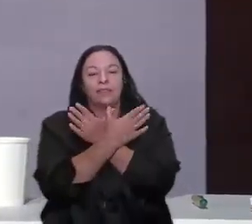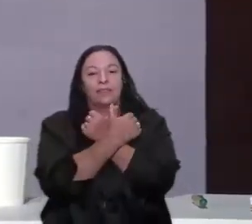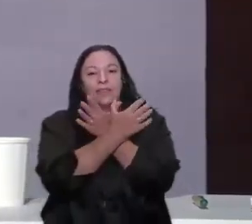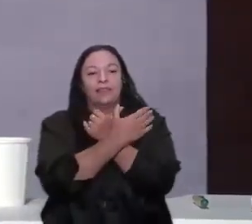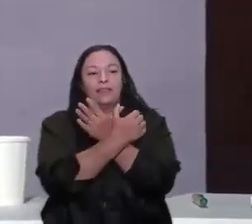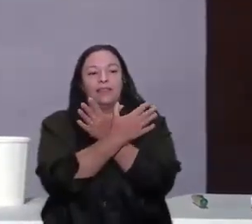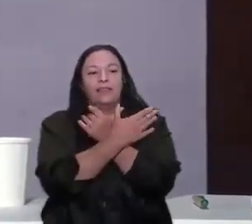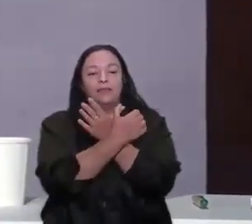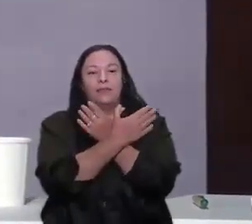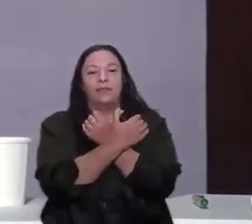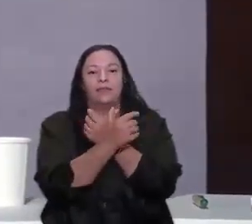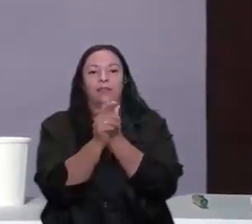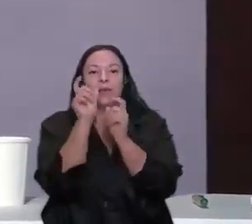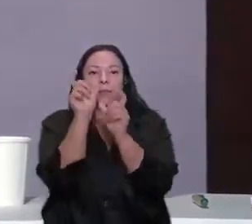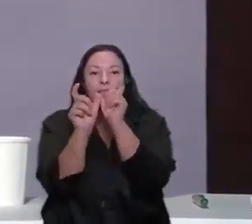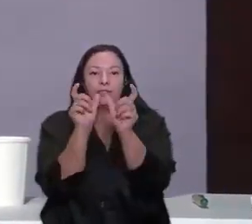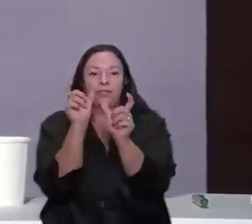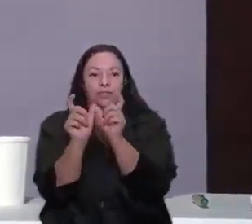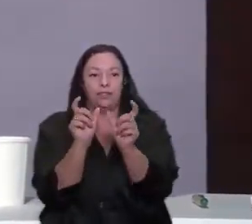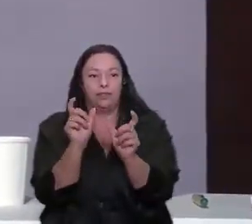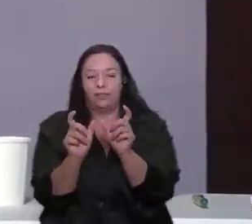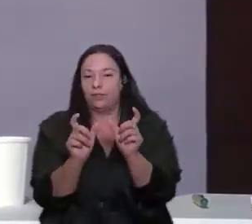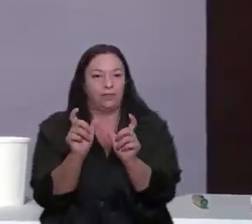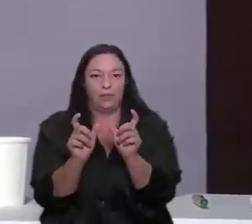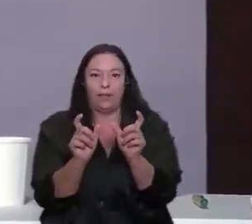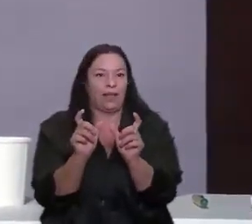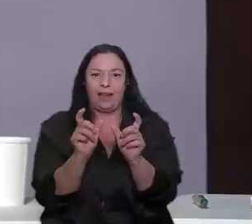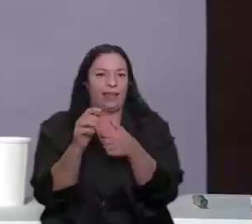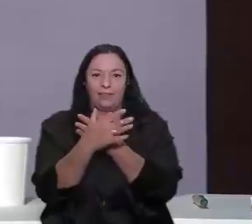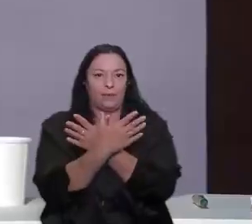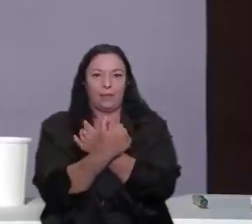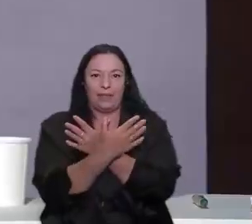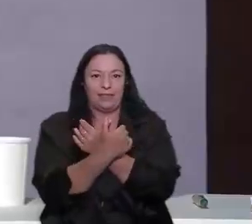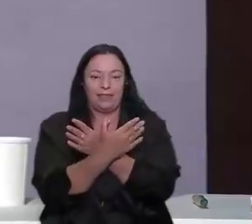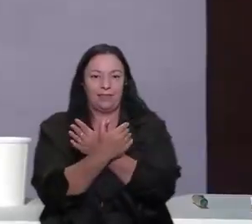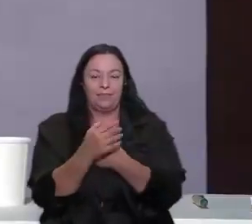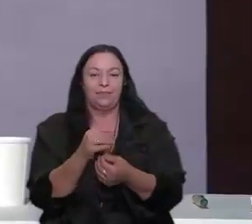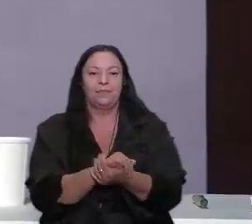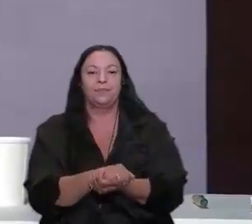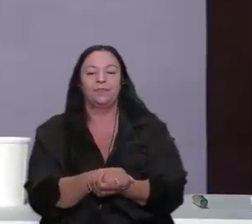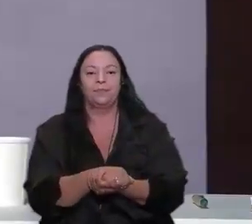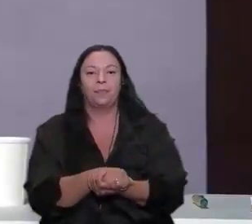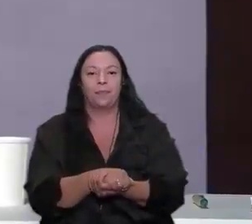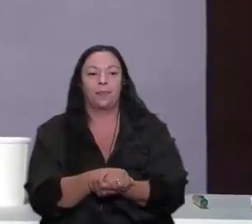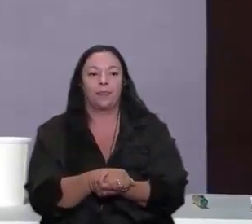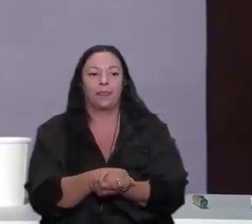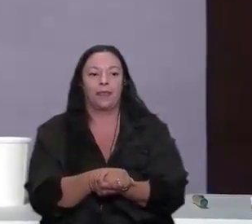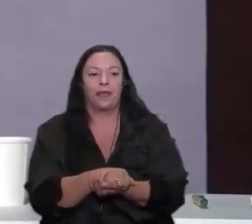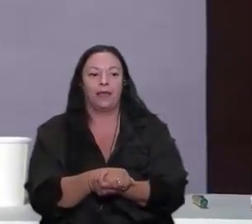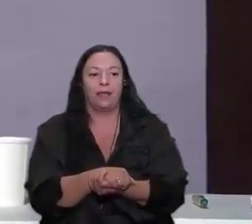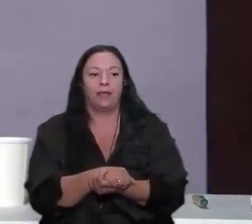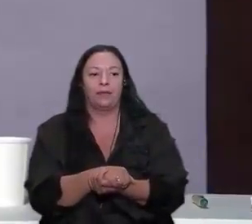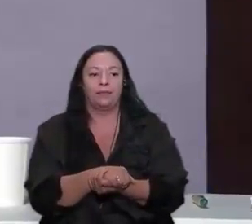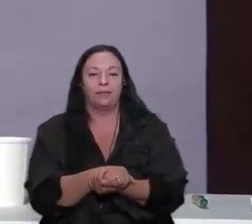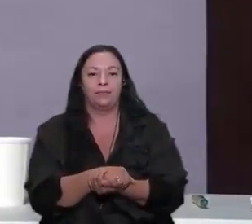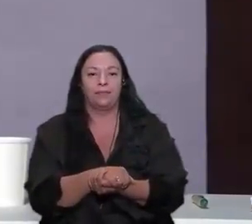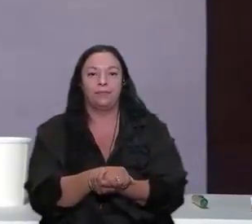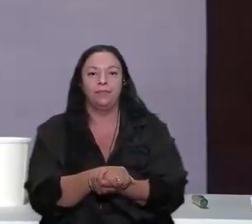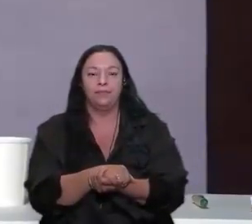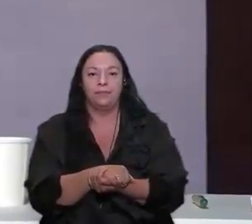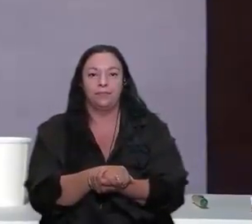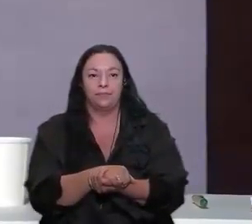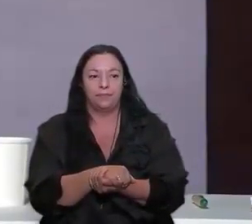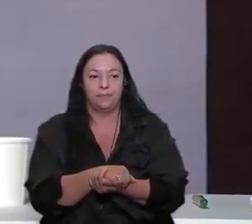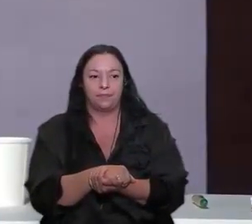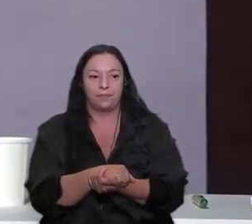tirinha, que o passarinho também não parece um passarinho, entendeu? Então, assim, eu falei, pô, dá para fazer. E as tirinhas eram muito contemplativas,